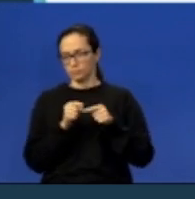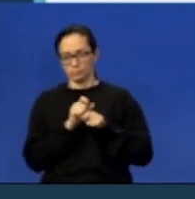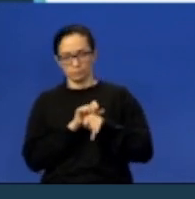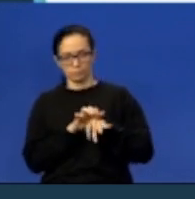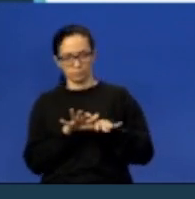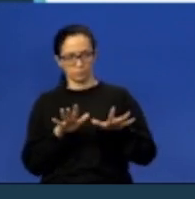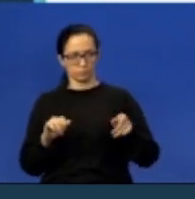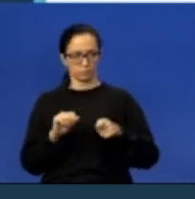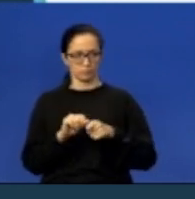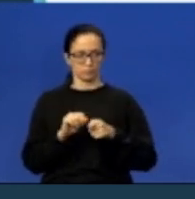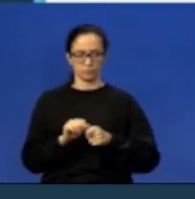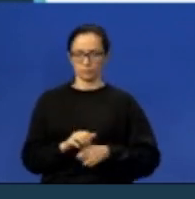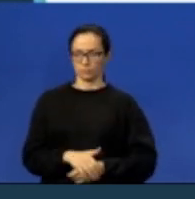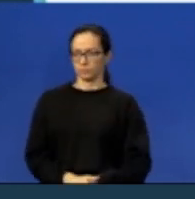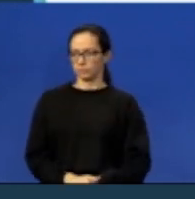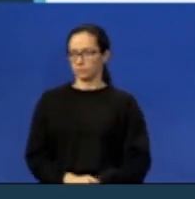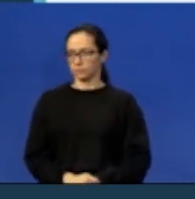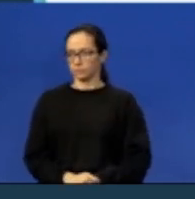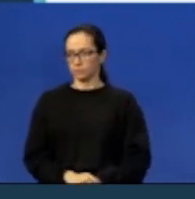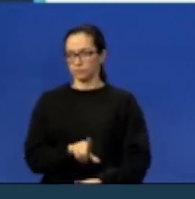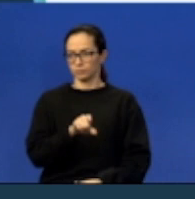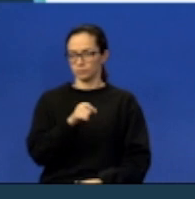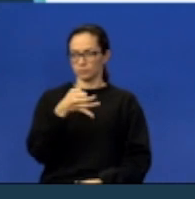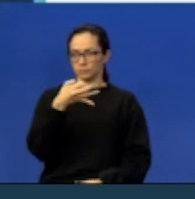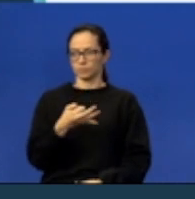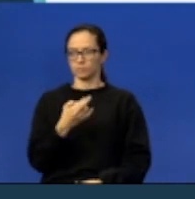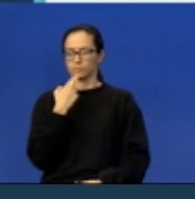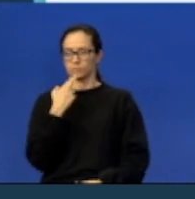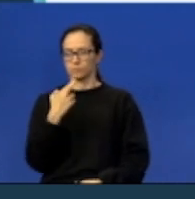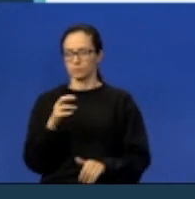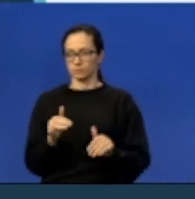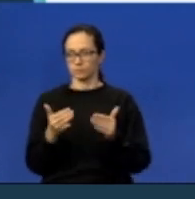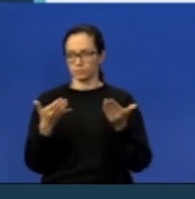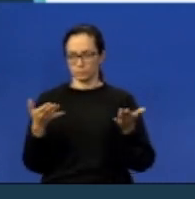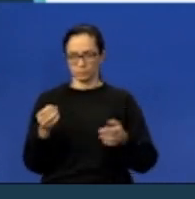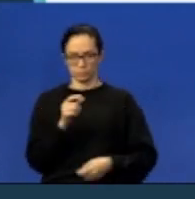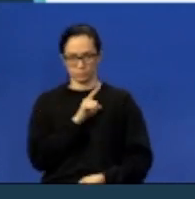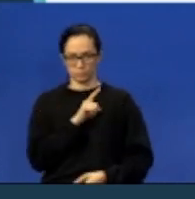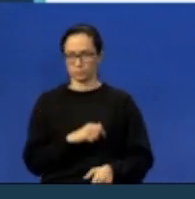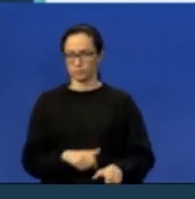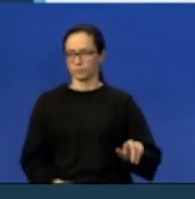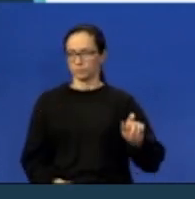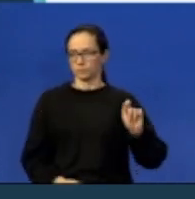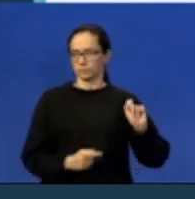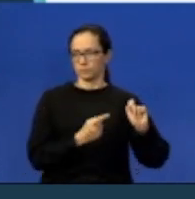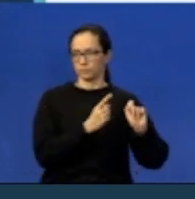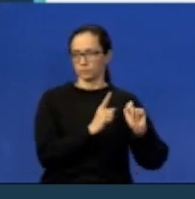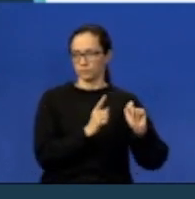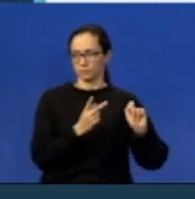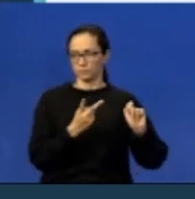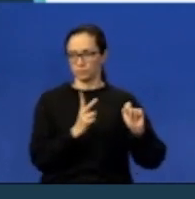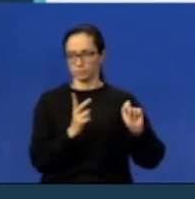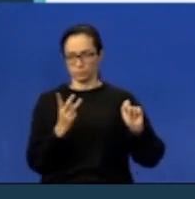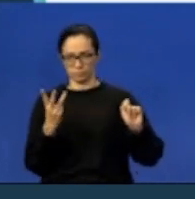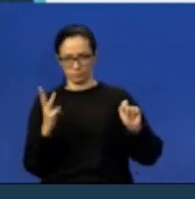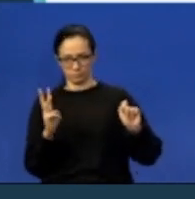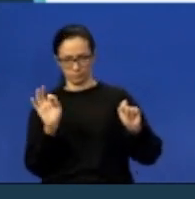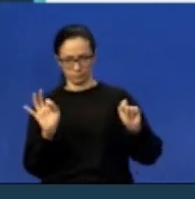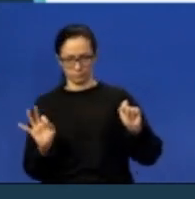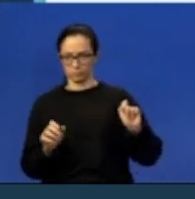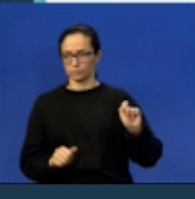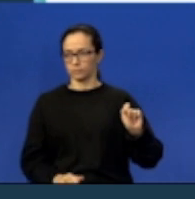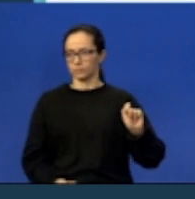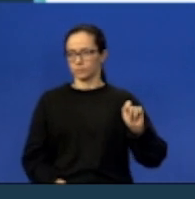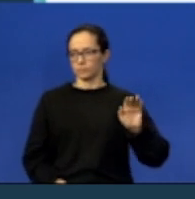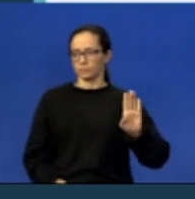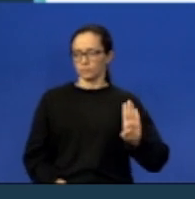dos ventrículos. E analisando as alternativas, a alternativa A diz respeito à alternativa 1, 2 e 3